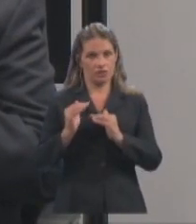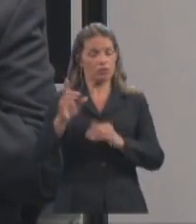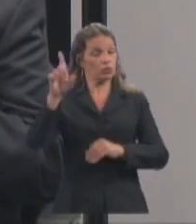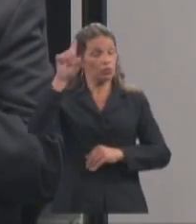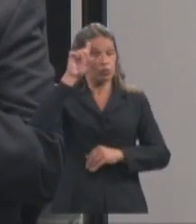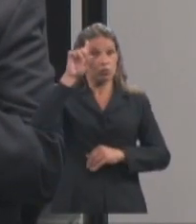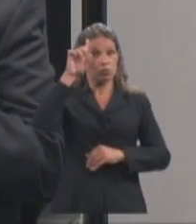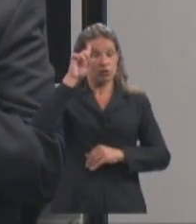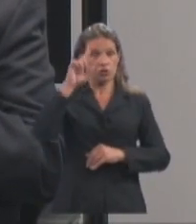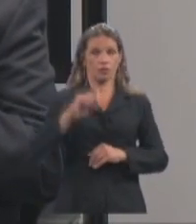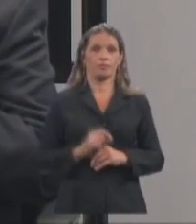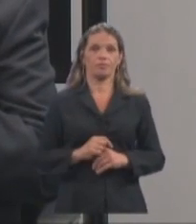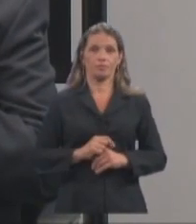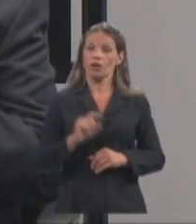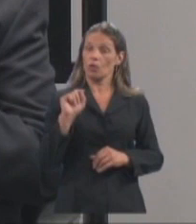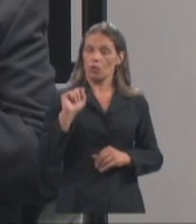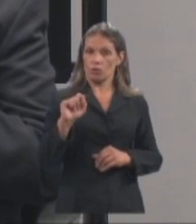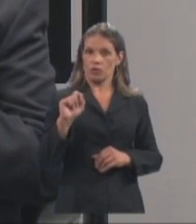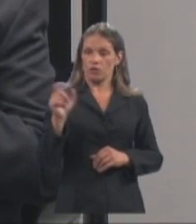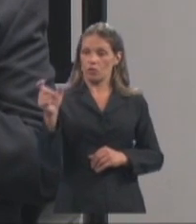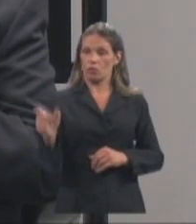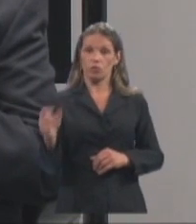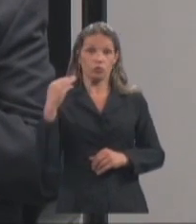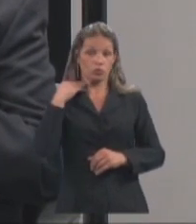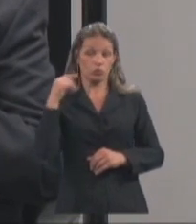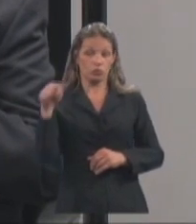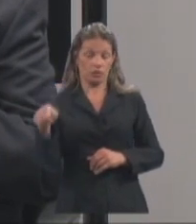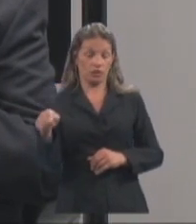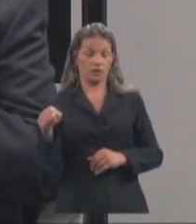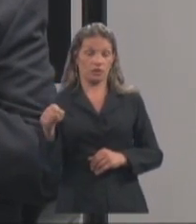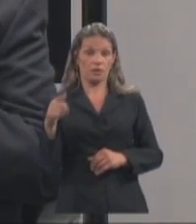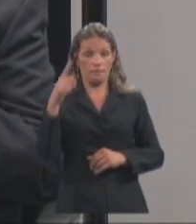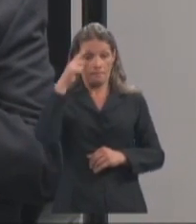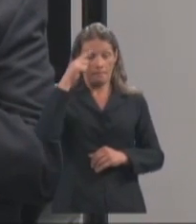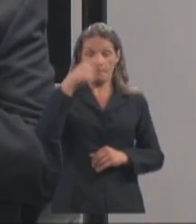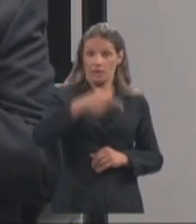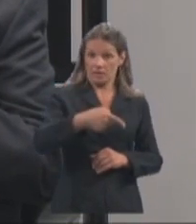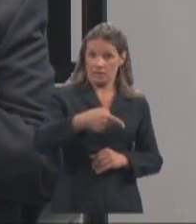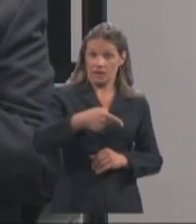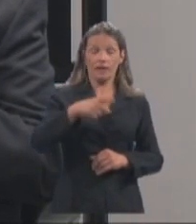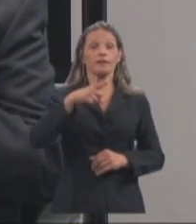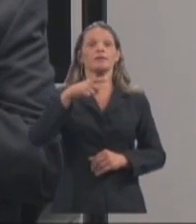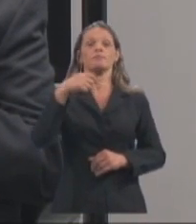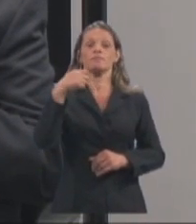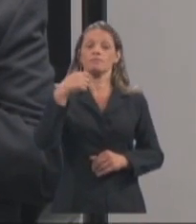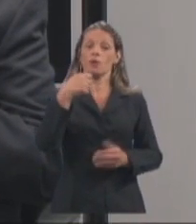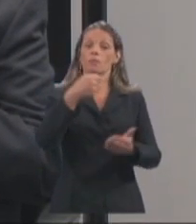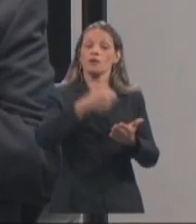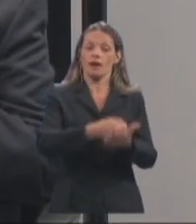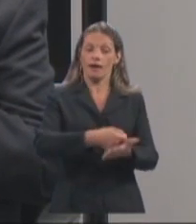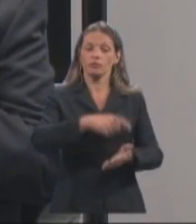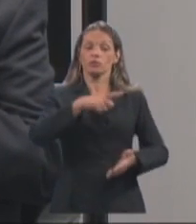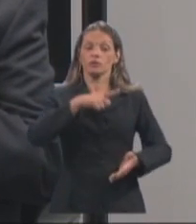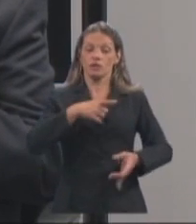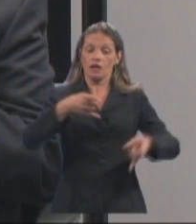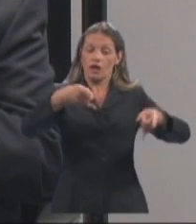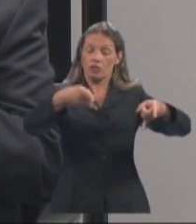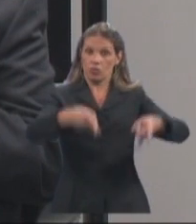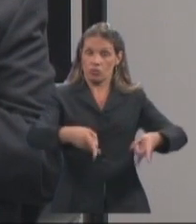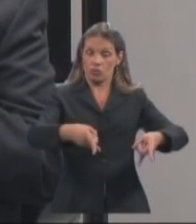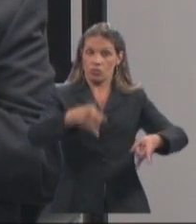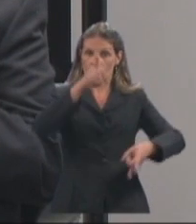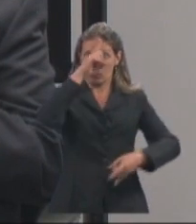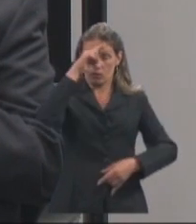todo dia o que os juízes determinam eh é que haja o leito que haja disponibilidade do